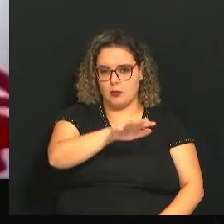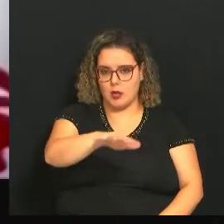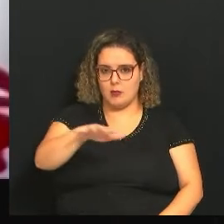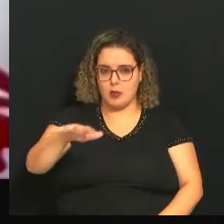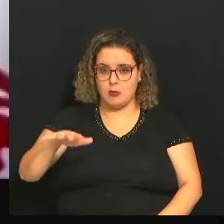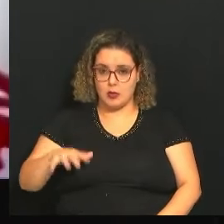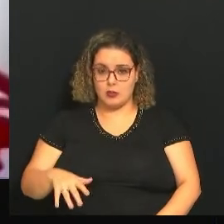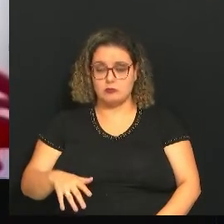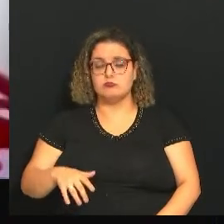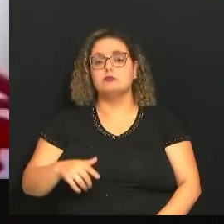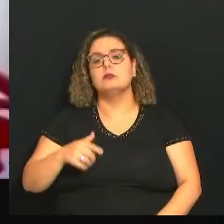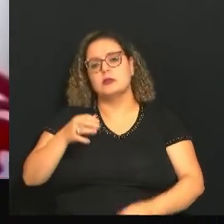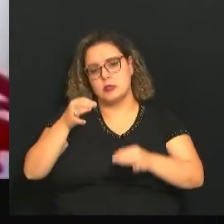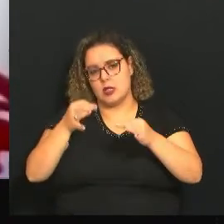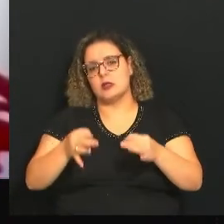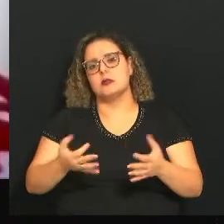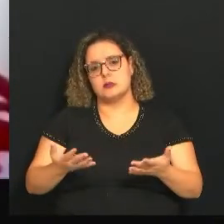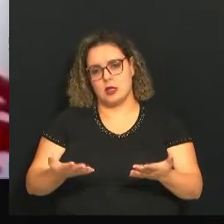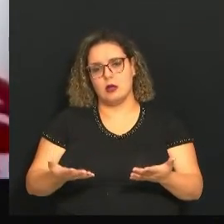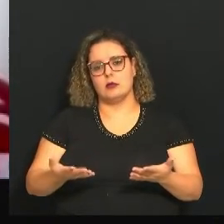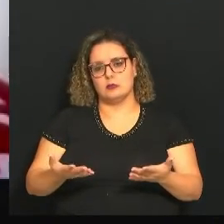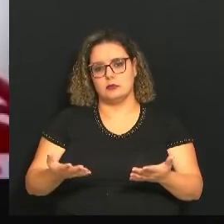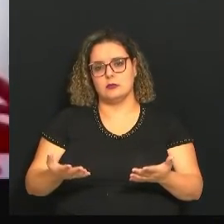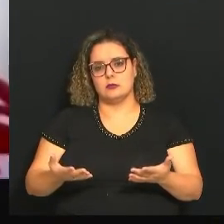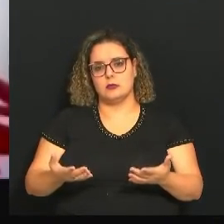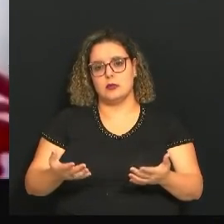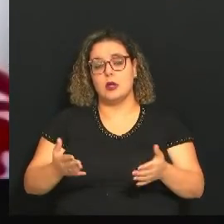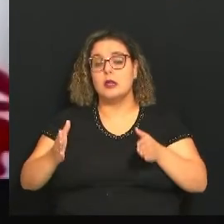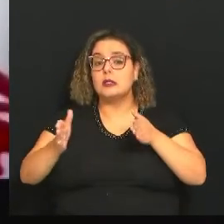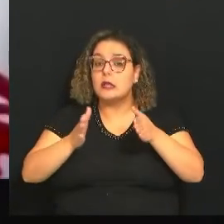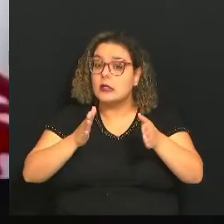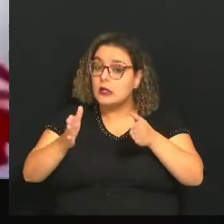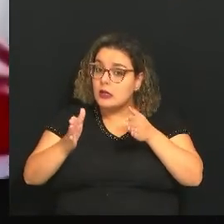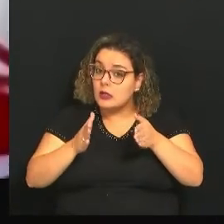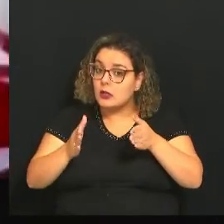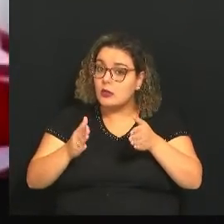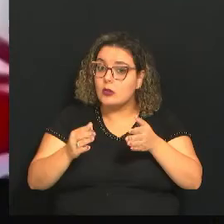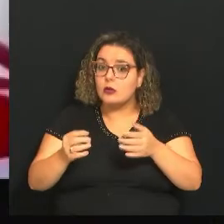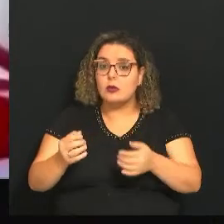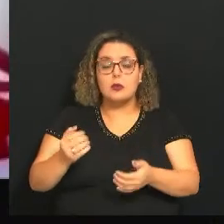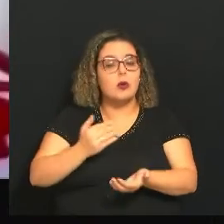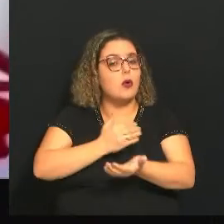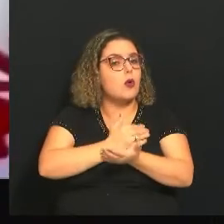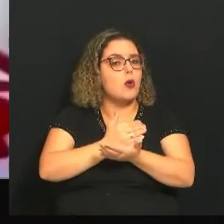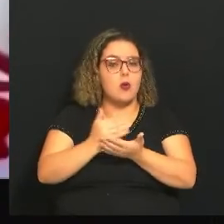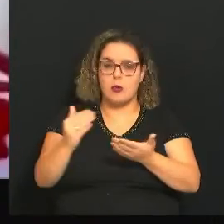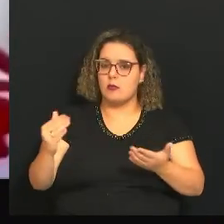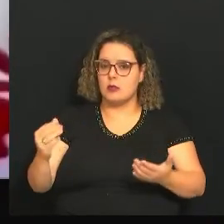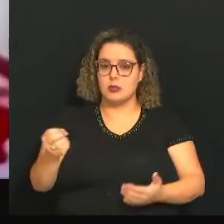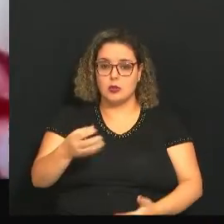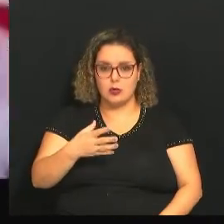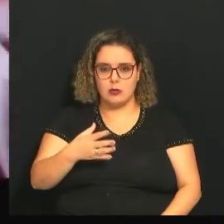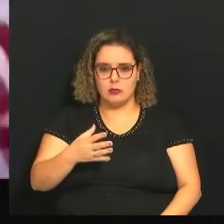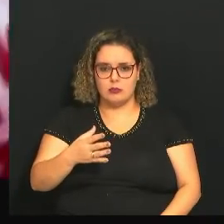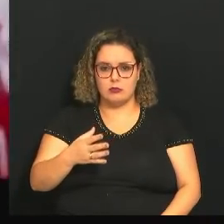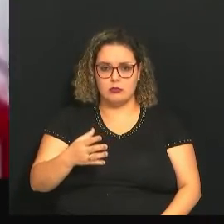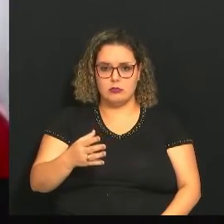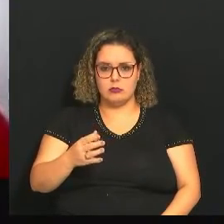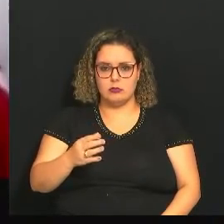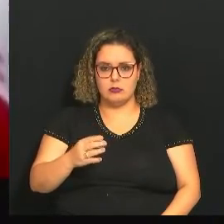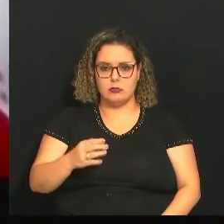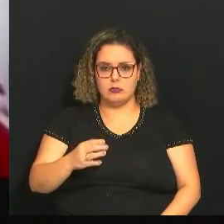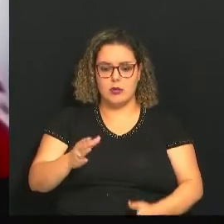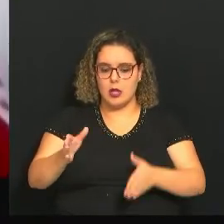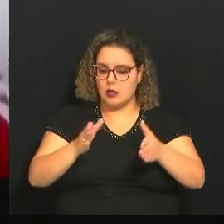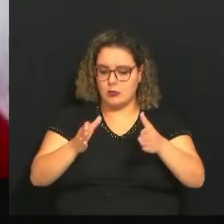funcionando. A orientação naquele momento é para que não se iniciasse coisa nova. Não está valendo mais isso. Aquele comunicado era para aquele